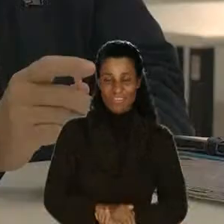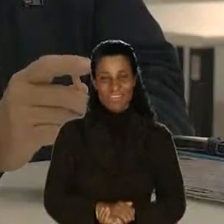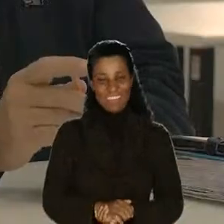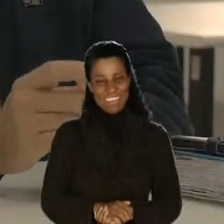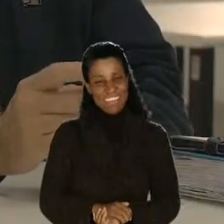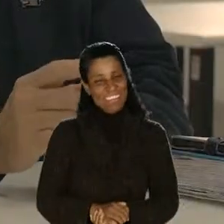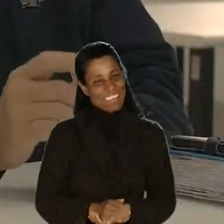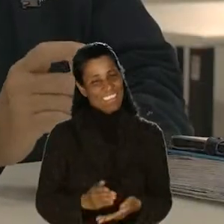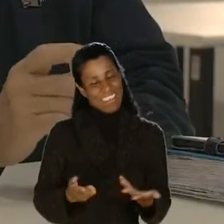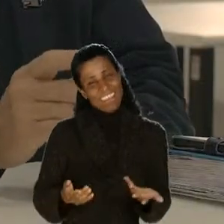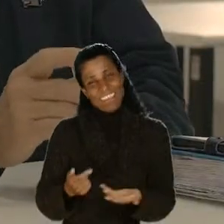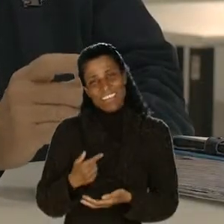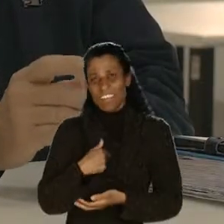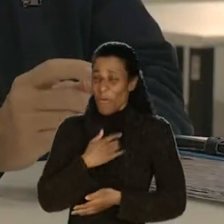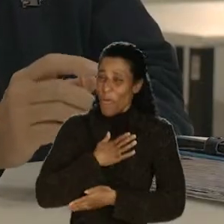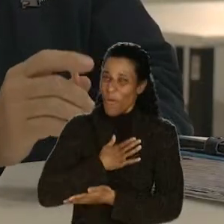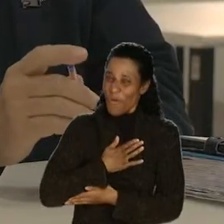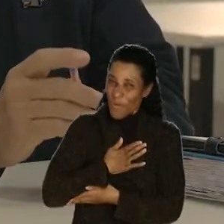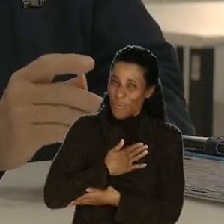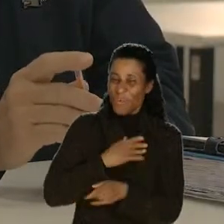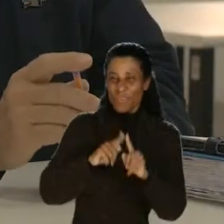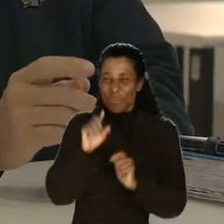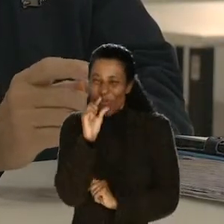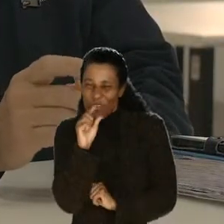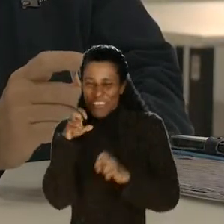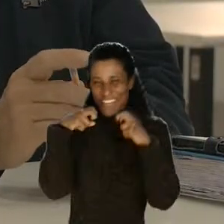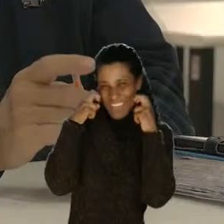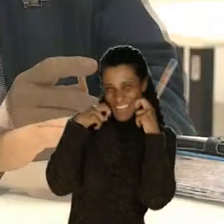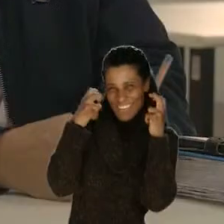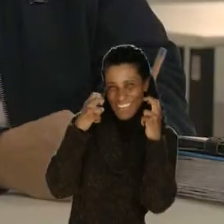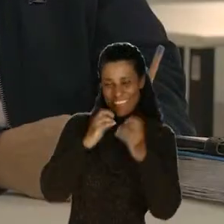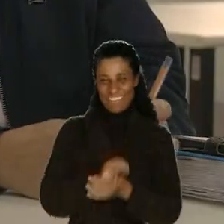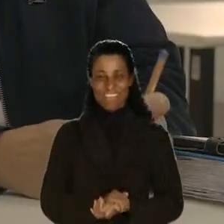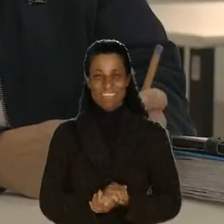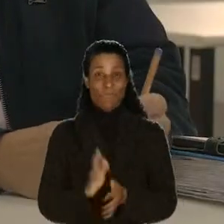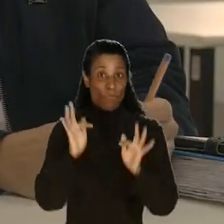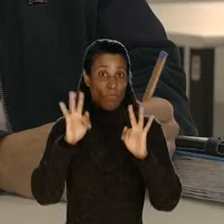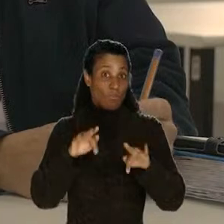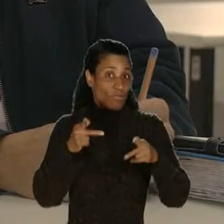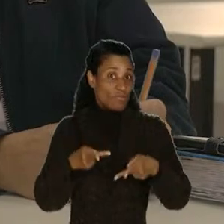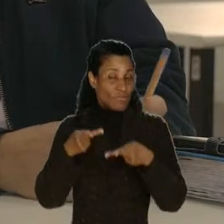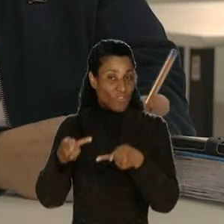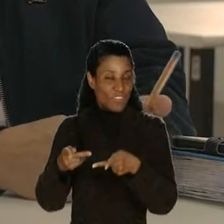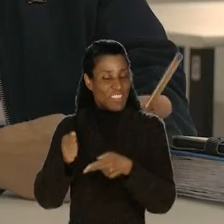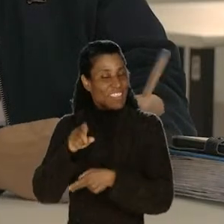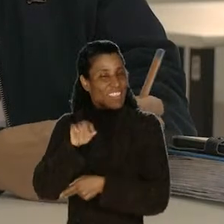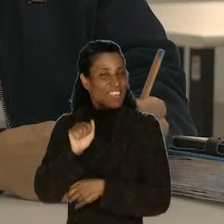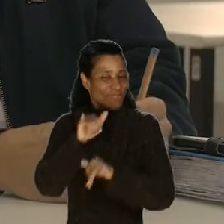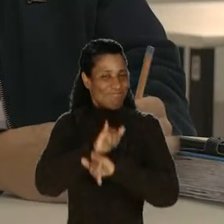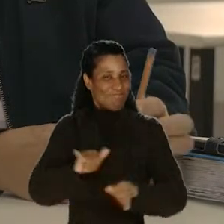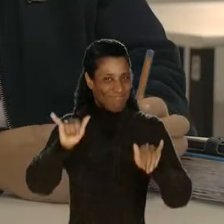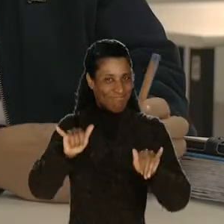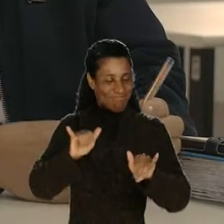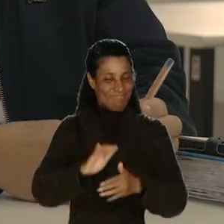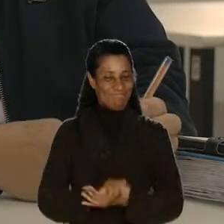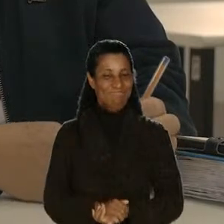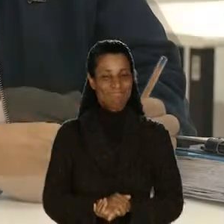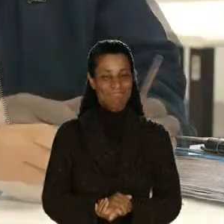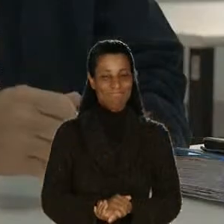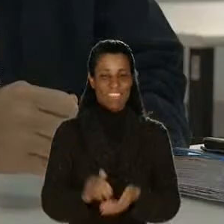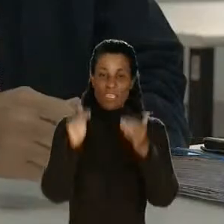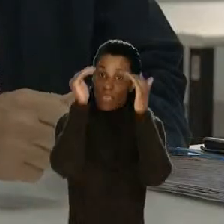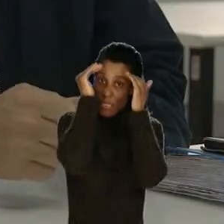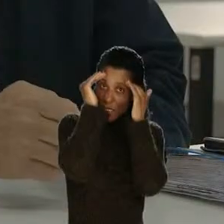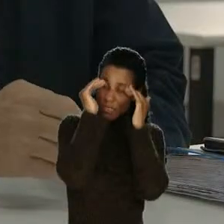pessoas? Eu gosto, pouquinho vergonha. E para encerrar a visita, Andrew deixa o seu